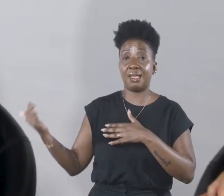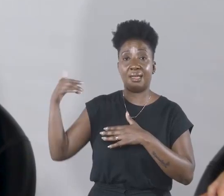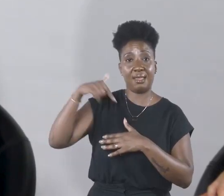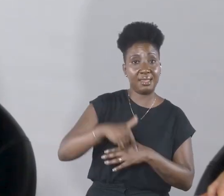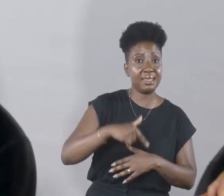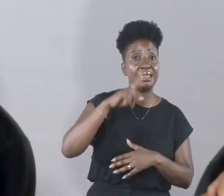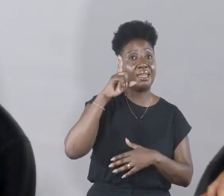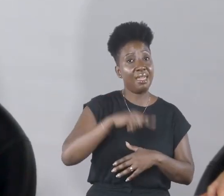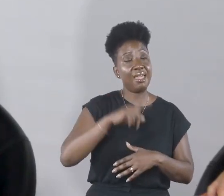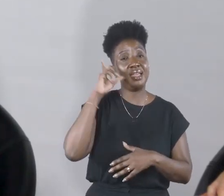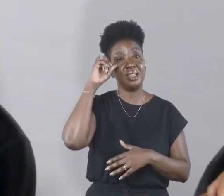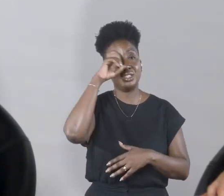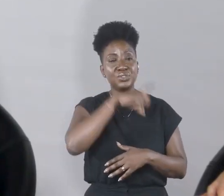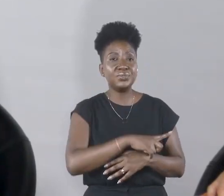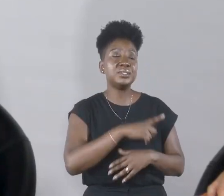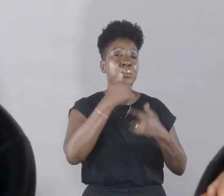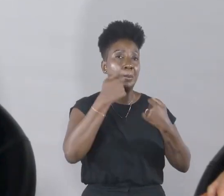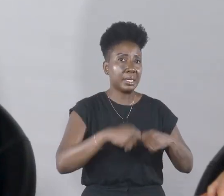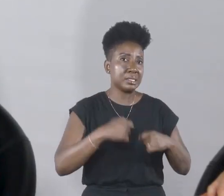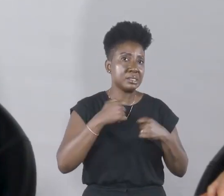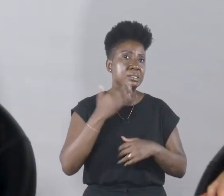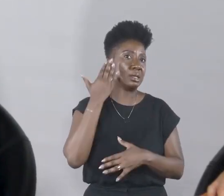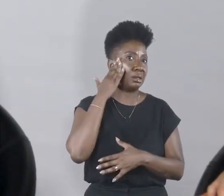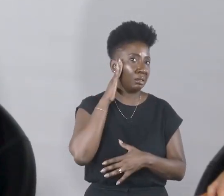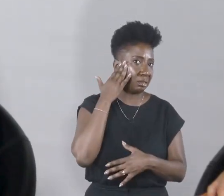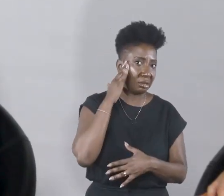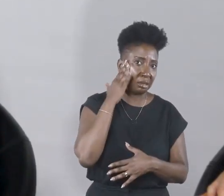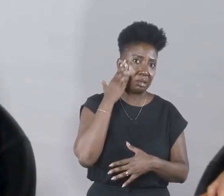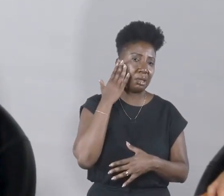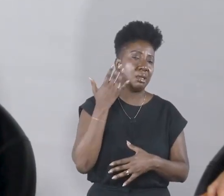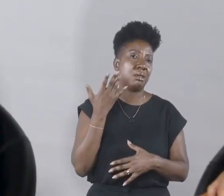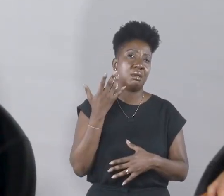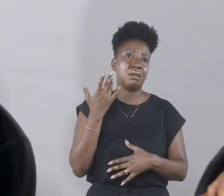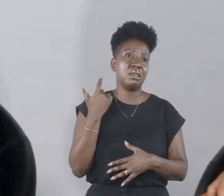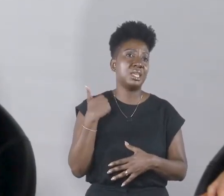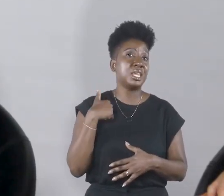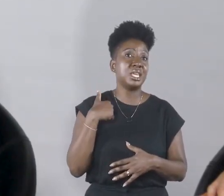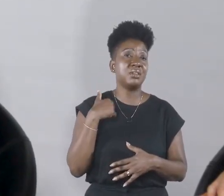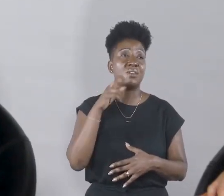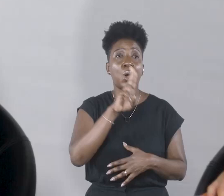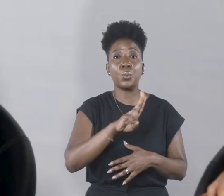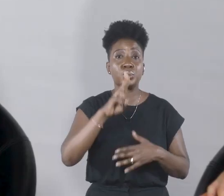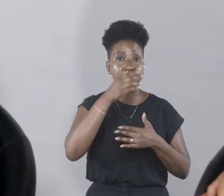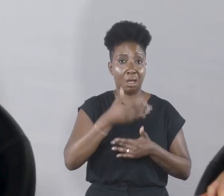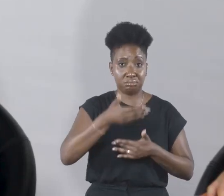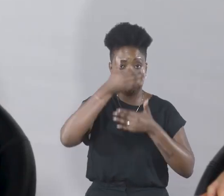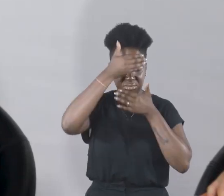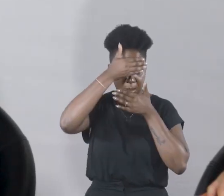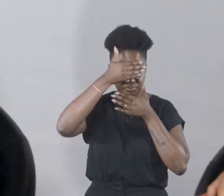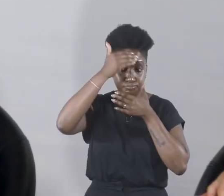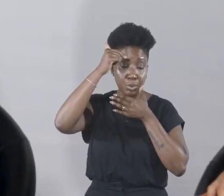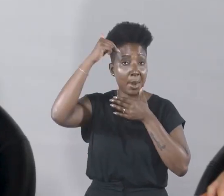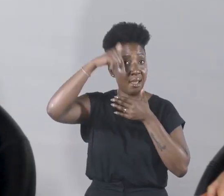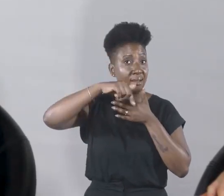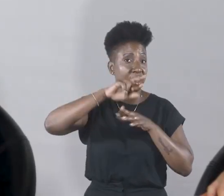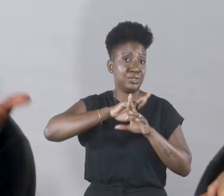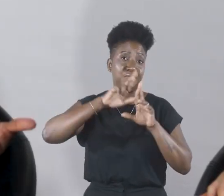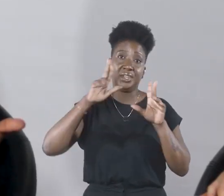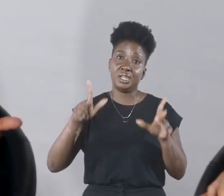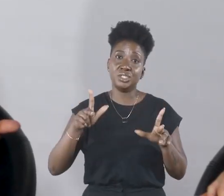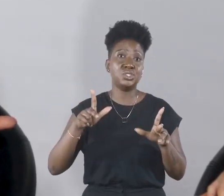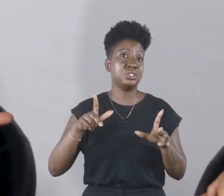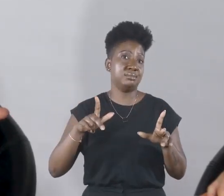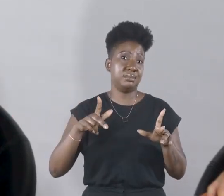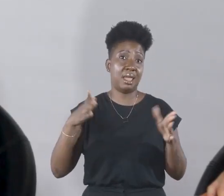desvalorizado porque eu entendo, eu estou aqui no Brasil, minha terra é aqui hoje, meu endereço é aqui. Então, Os Imigrantes é um trabalho difícil para fazer com